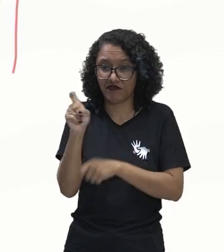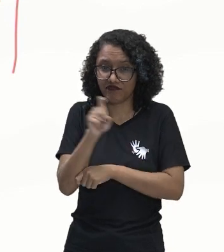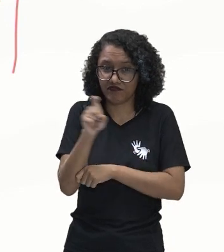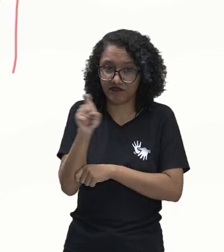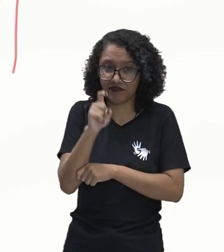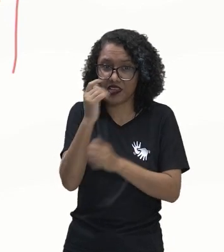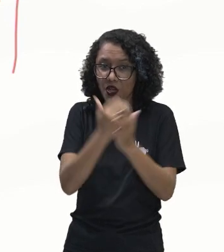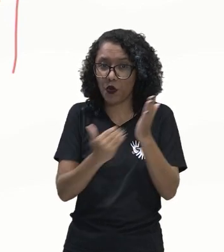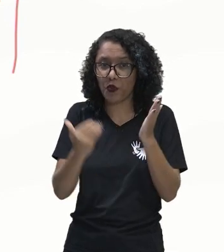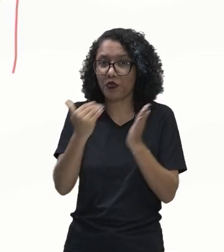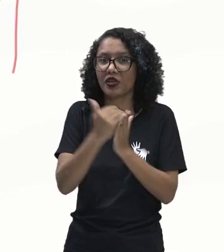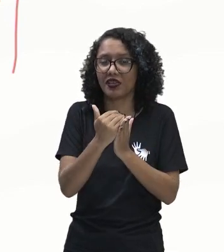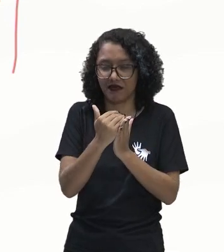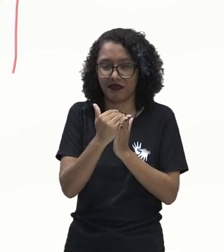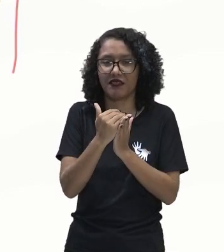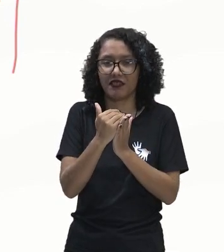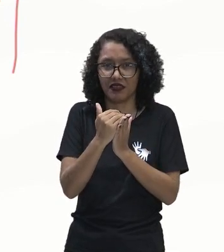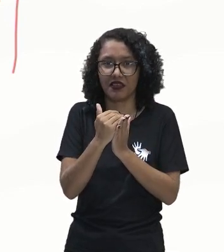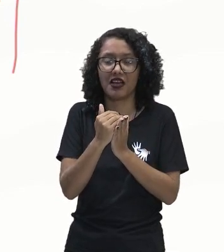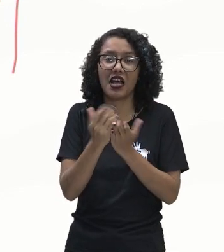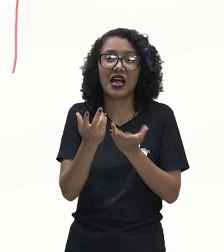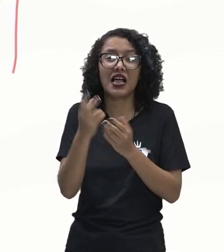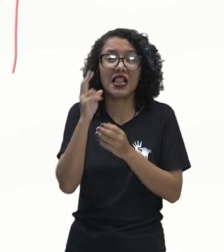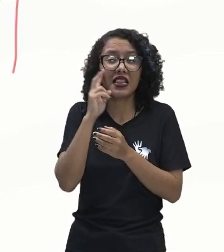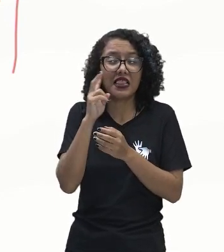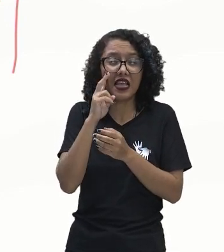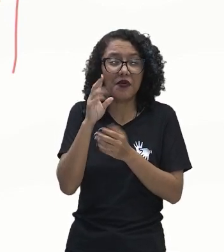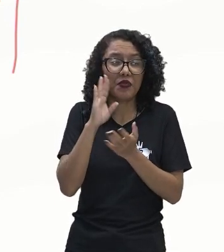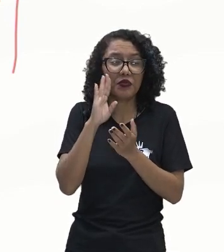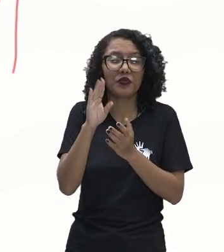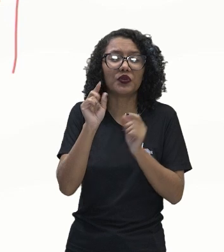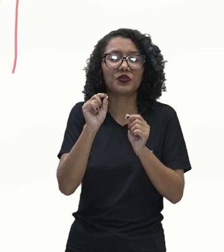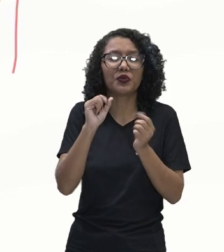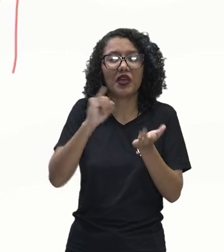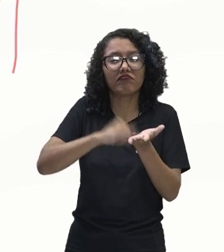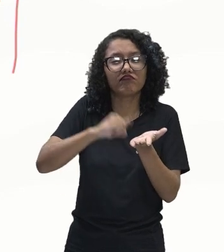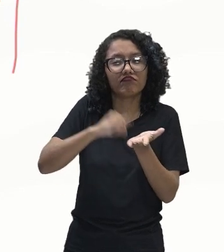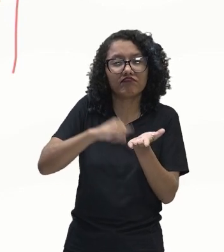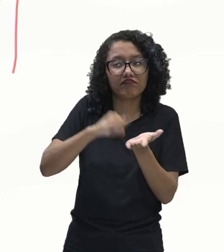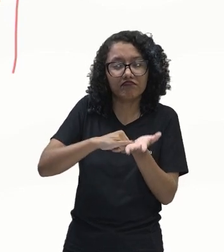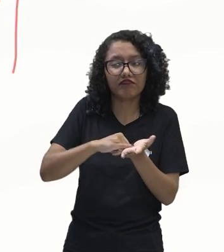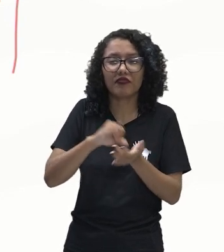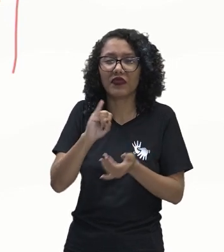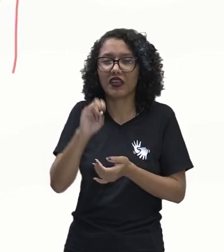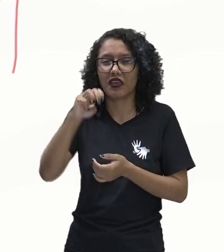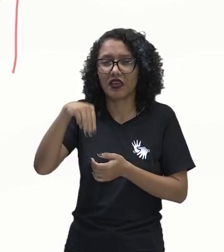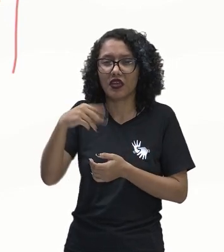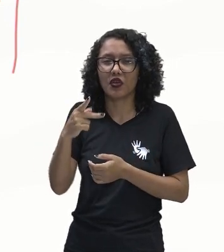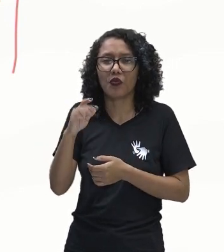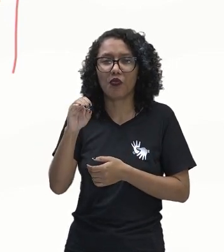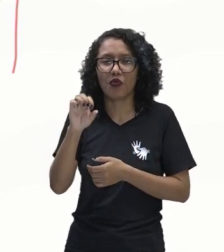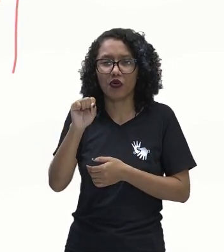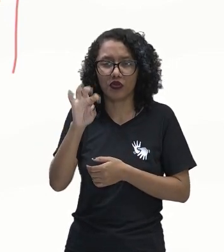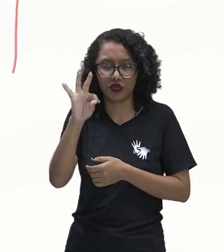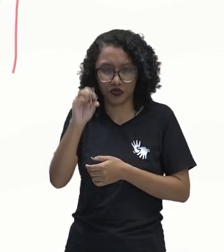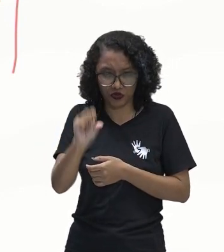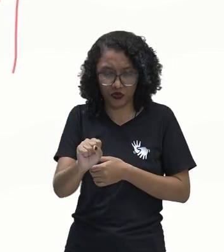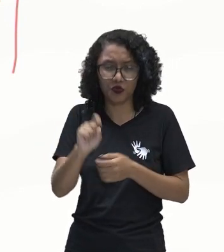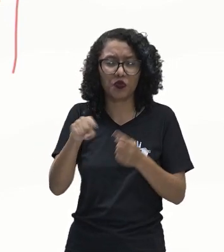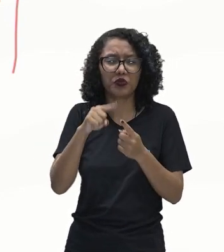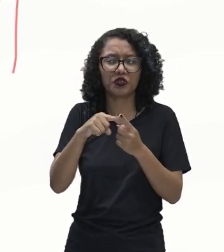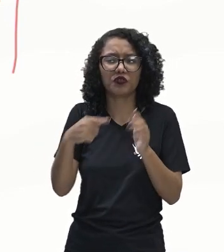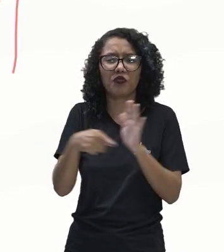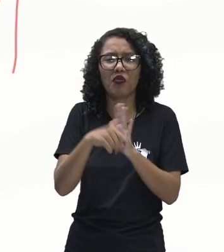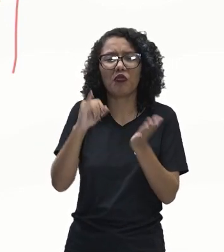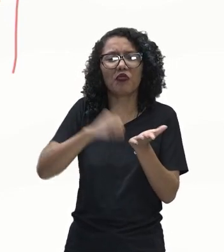alfandegárias, lembrem sempre de impostos, certo? Qual era o objetivo do aumento dessas tarifas? Proteger